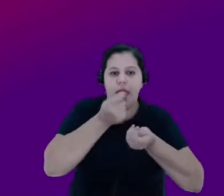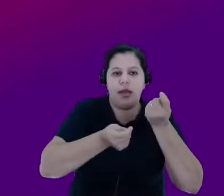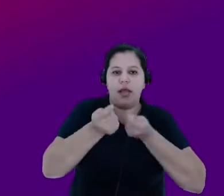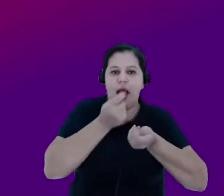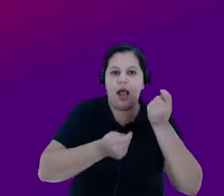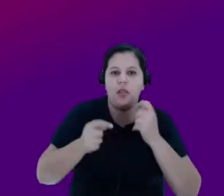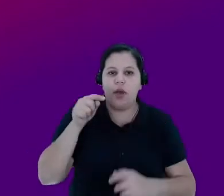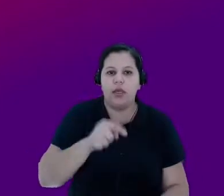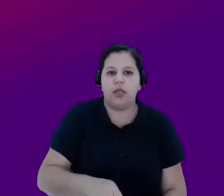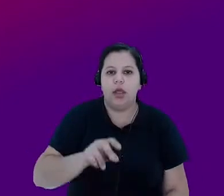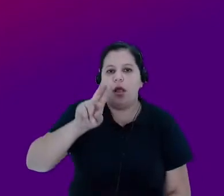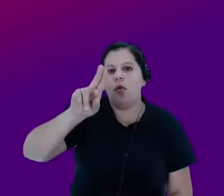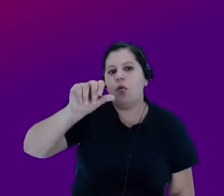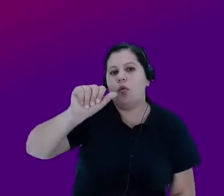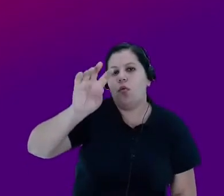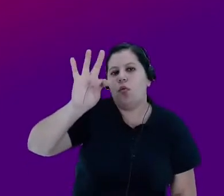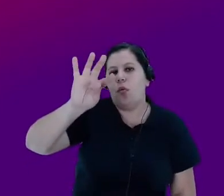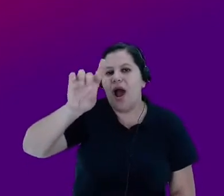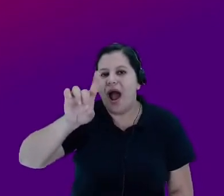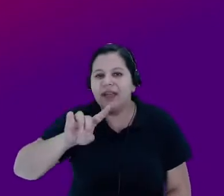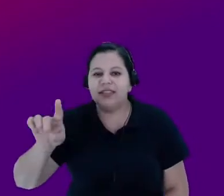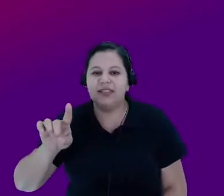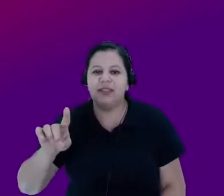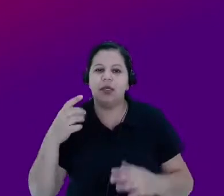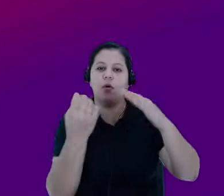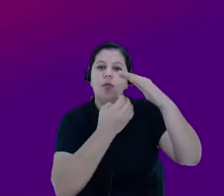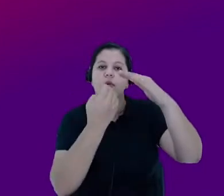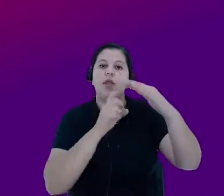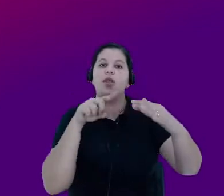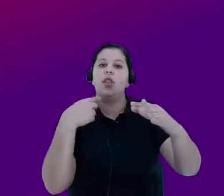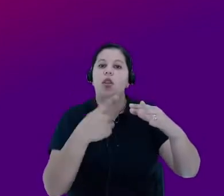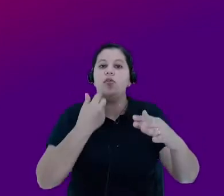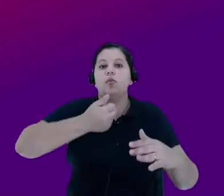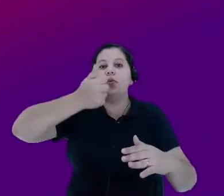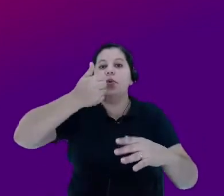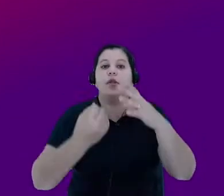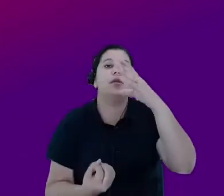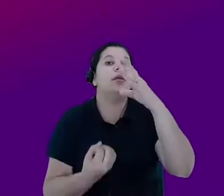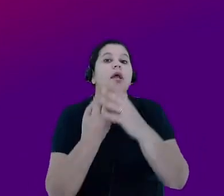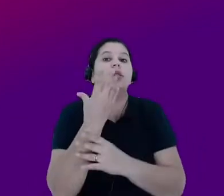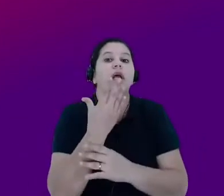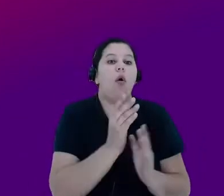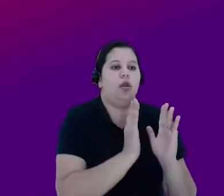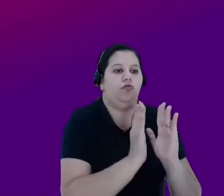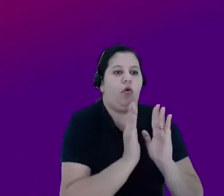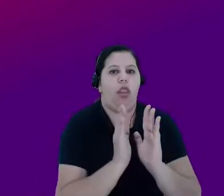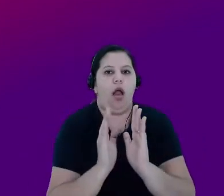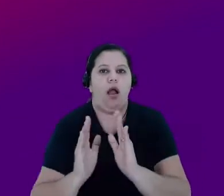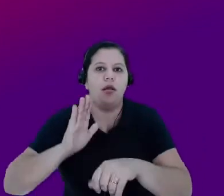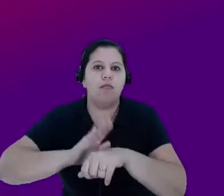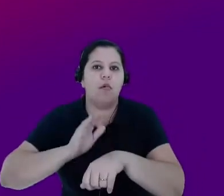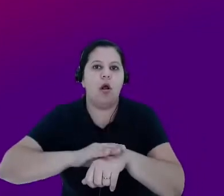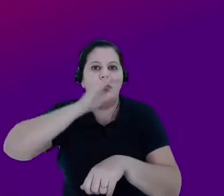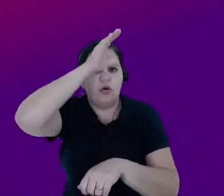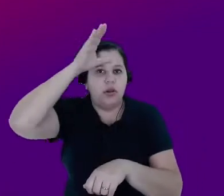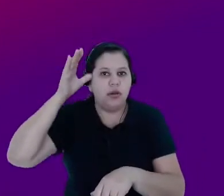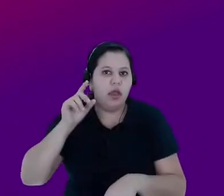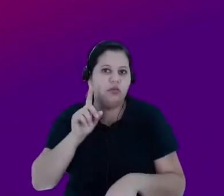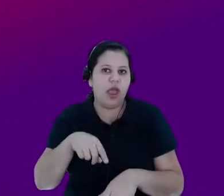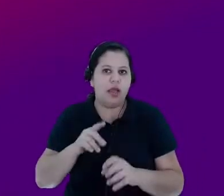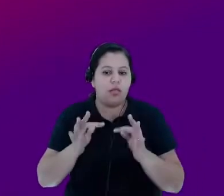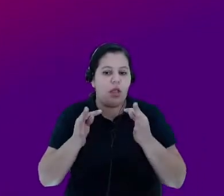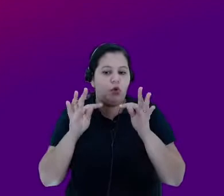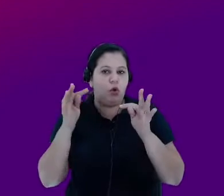breve introdução sobre a Watts. Nós somos pioneiros na criação da jornada do cliente. Essa metodologia que mapeia todos os pontos